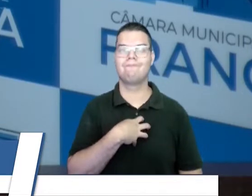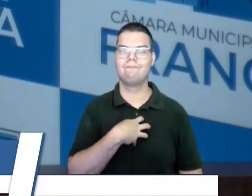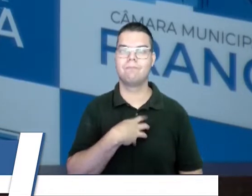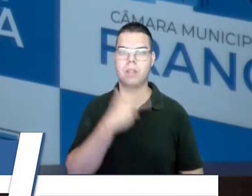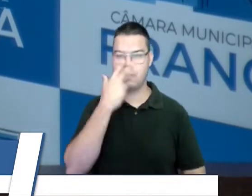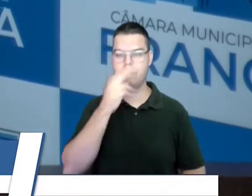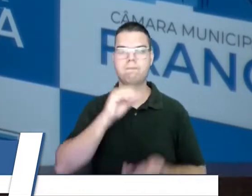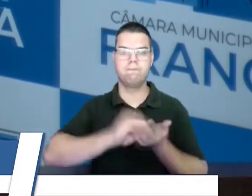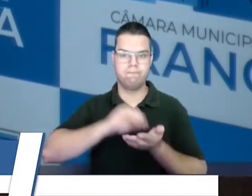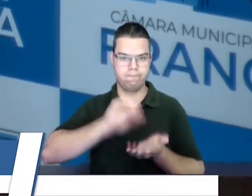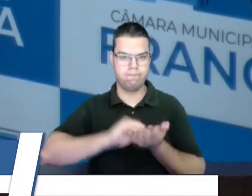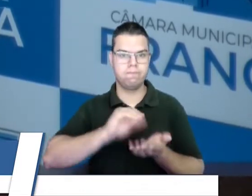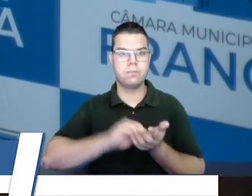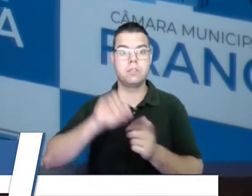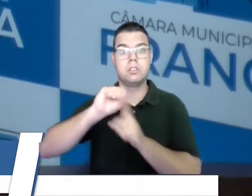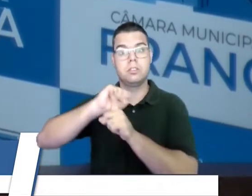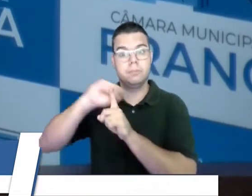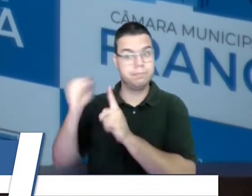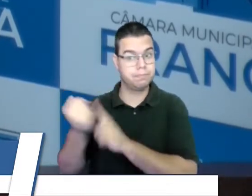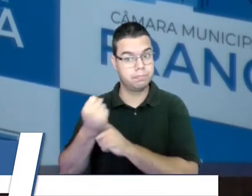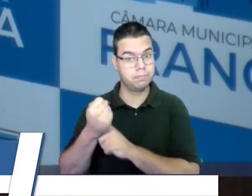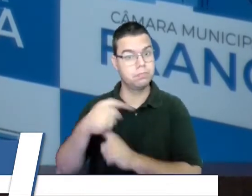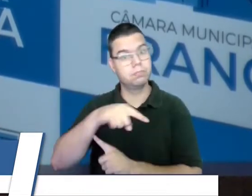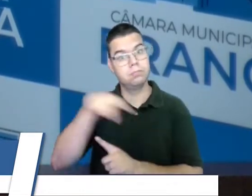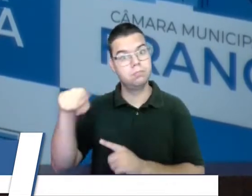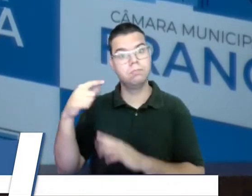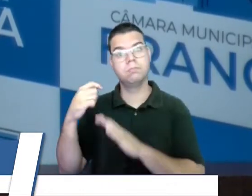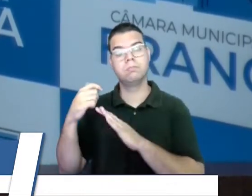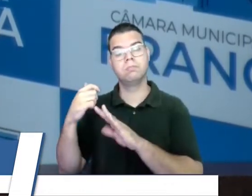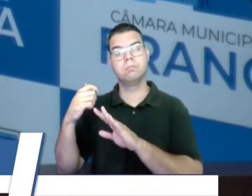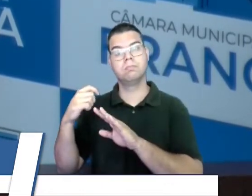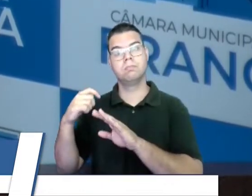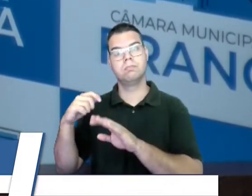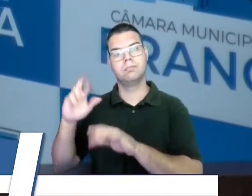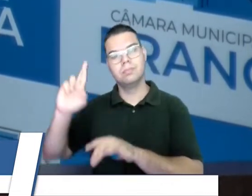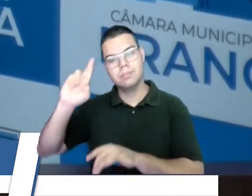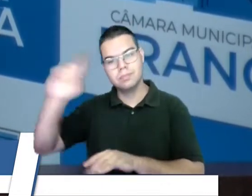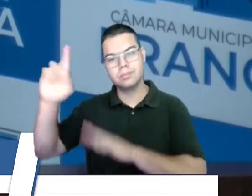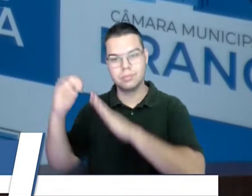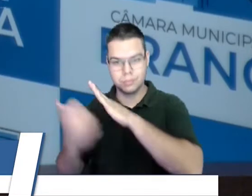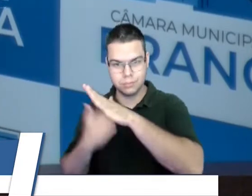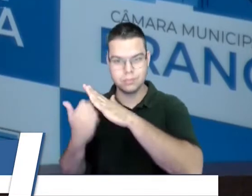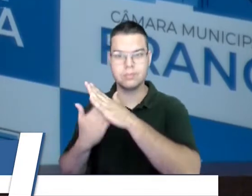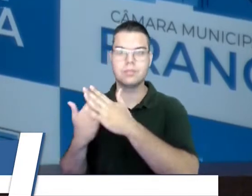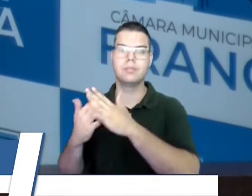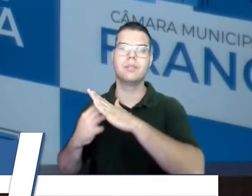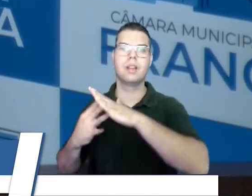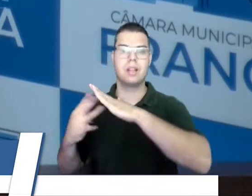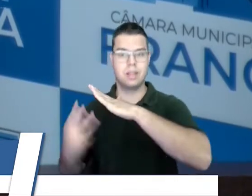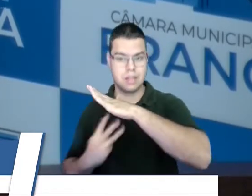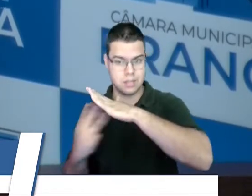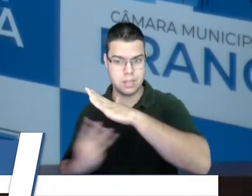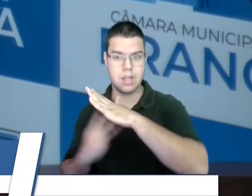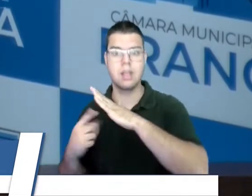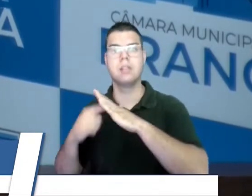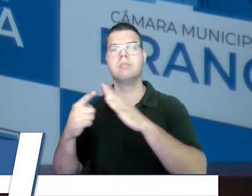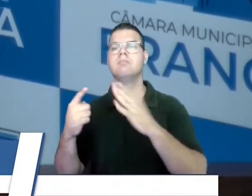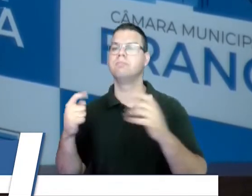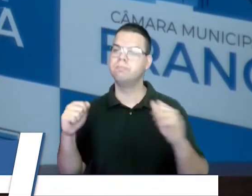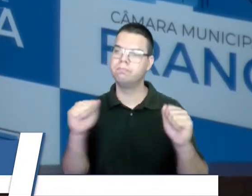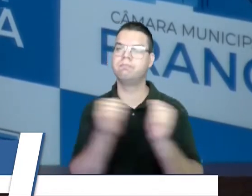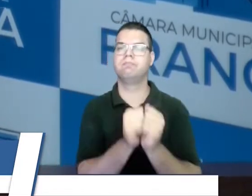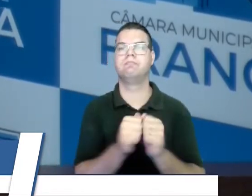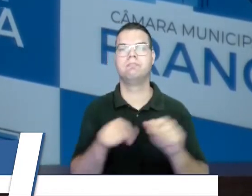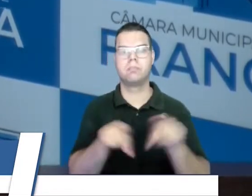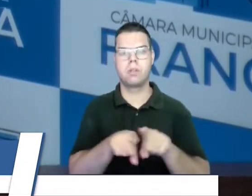necessidade de que a sociedade, empresários, terceiro setor, se envolvam nessa questão. Eu vou